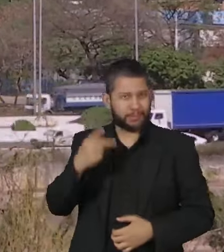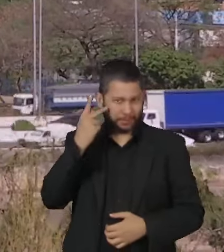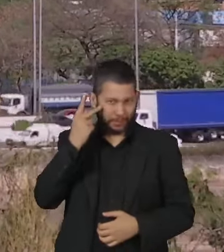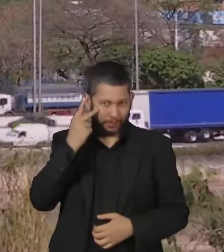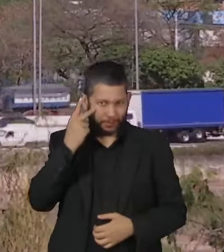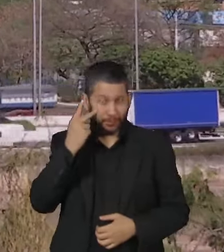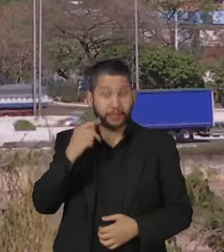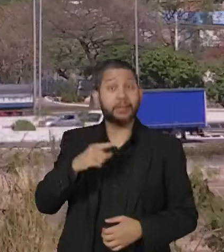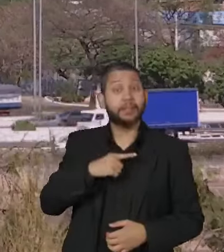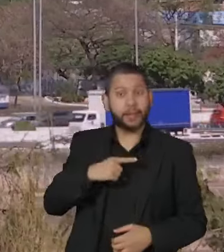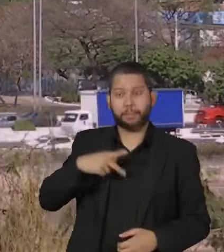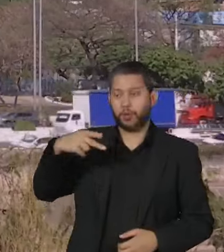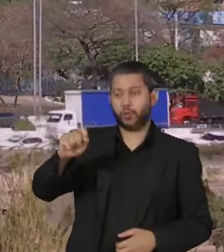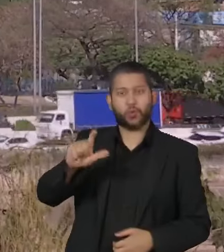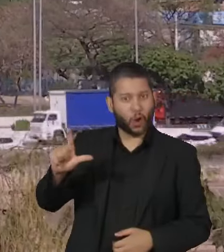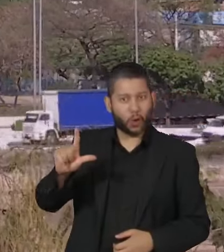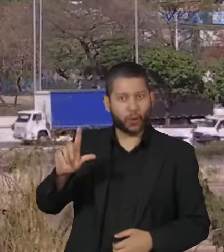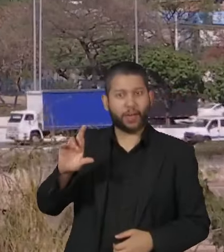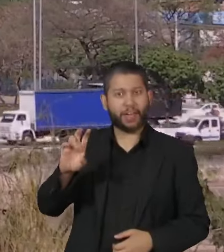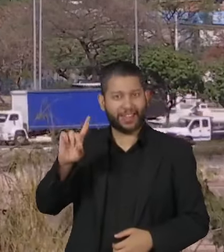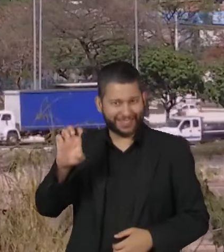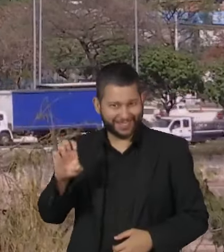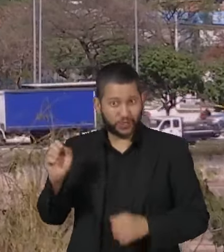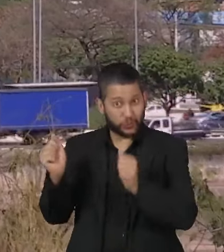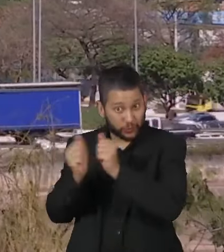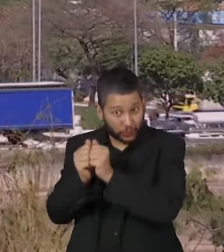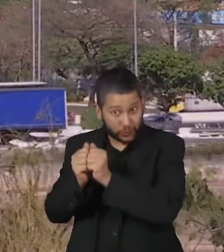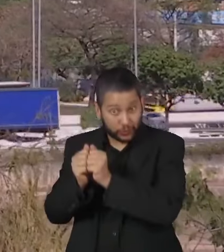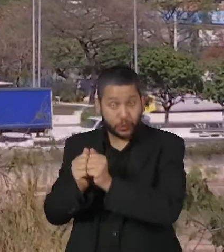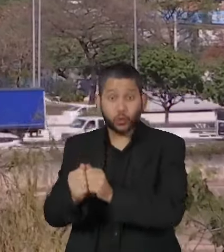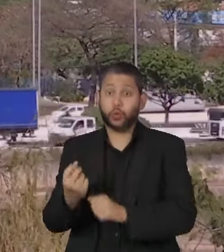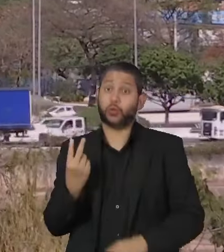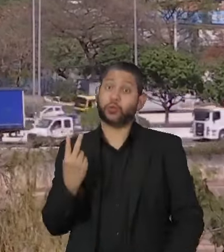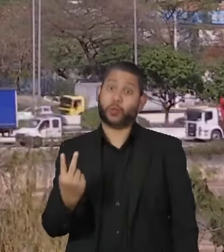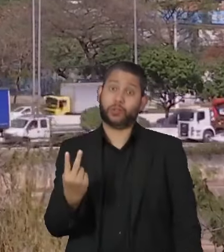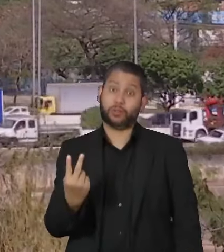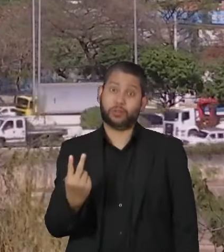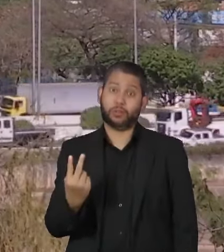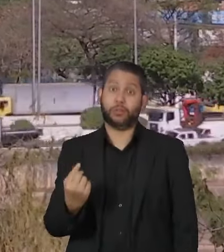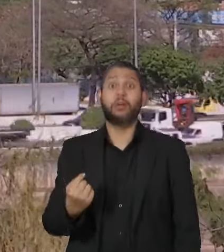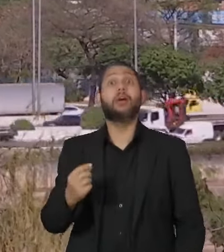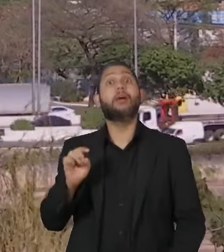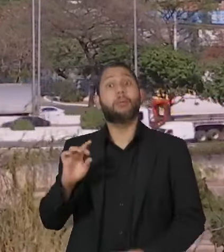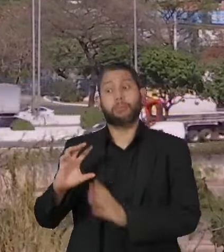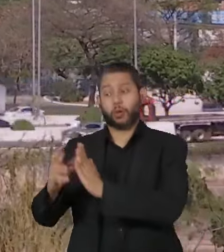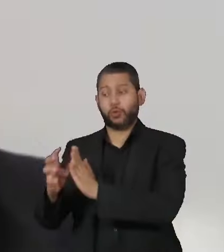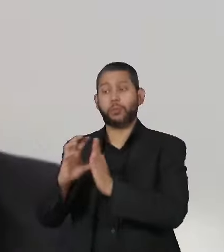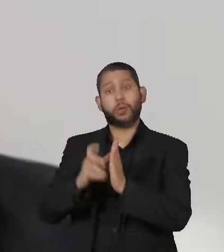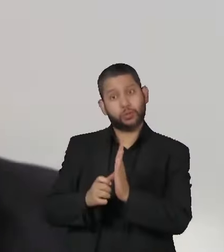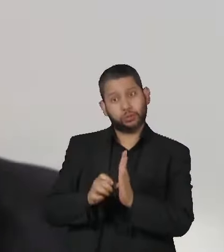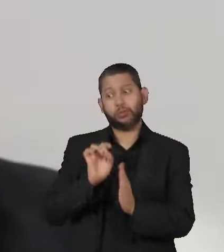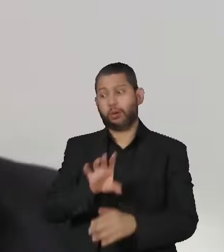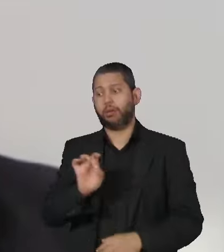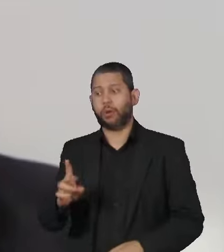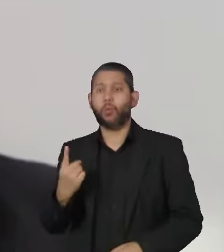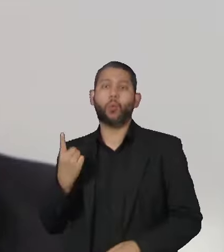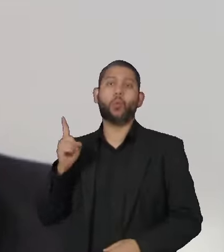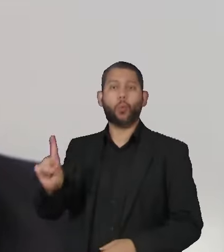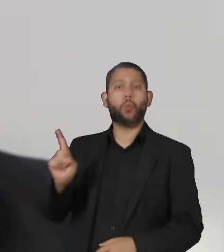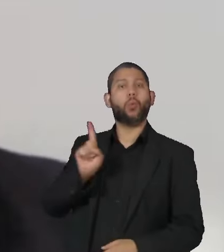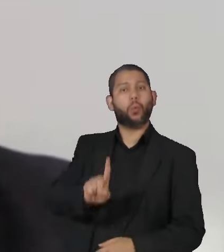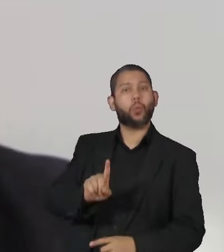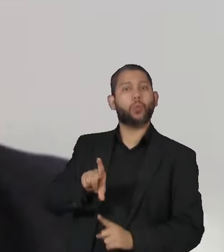Federação sol rede está lançando duas candidaturas uma por cada partido você pode ter